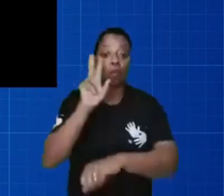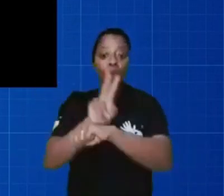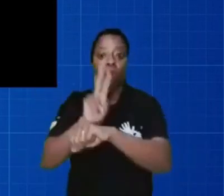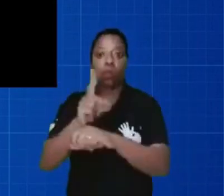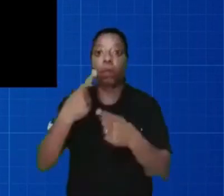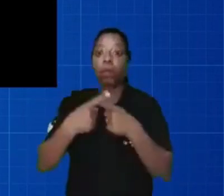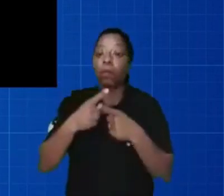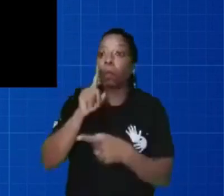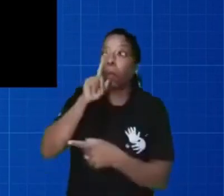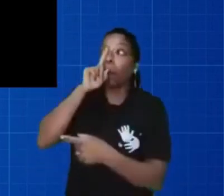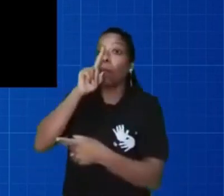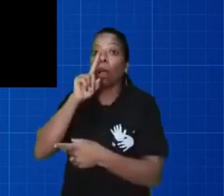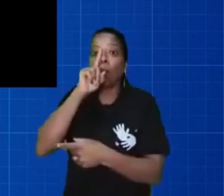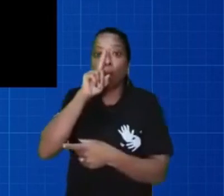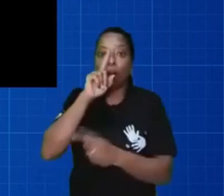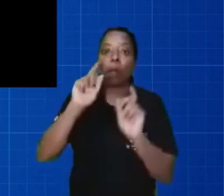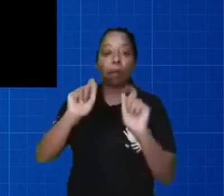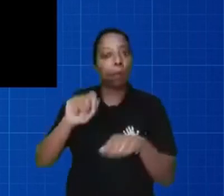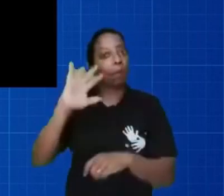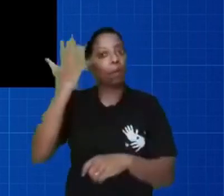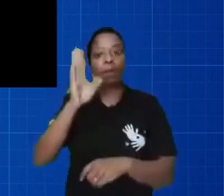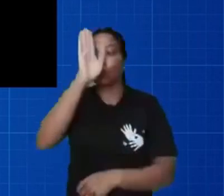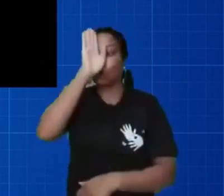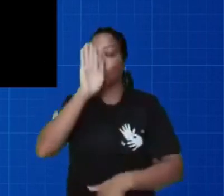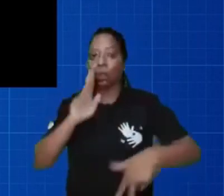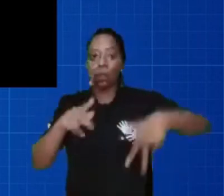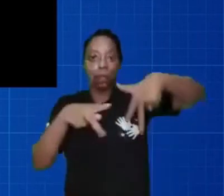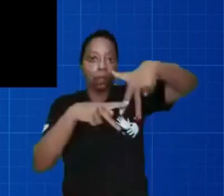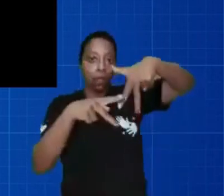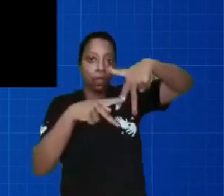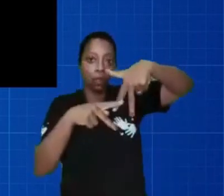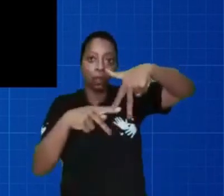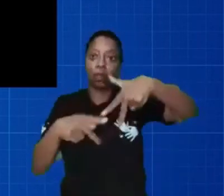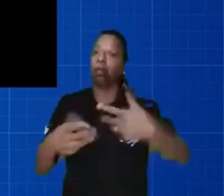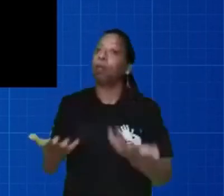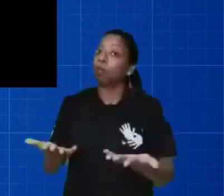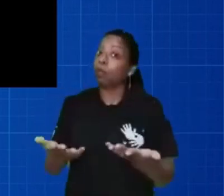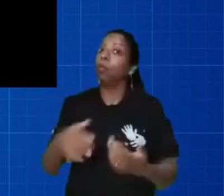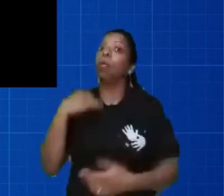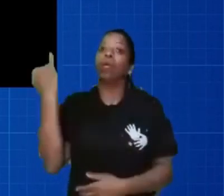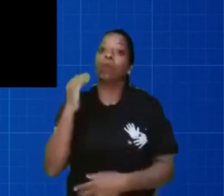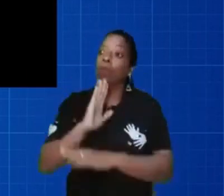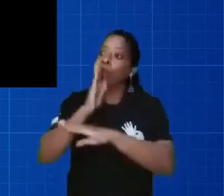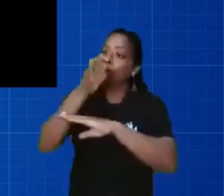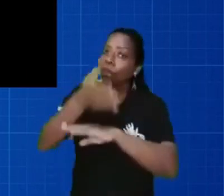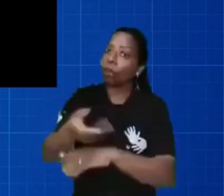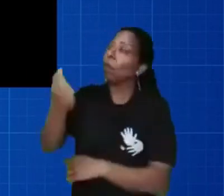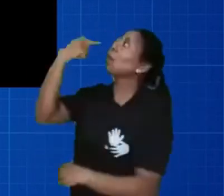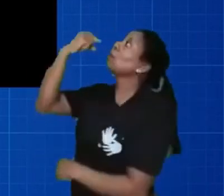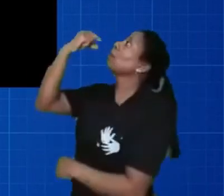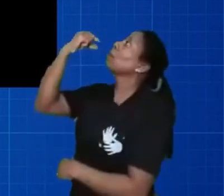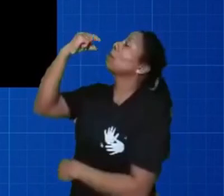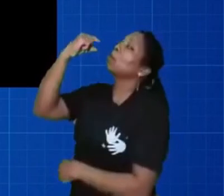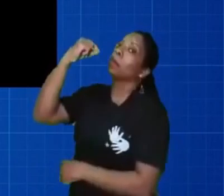importante procurar a unidade de saúde, ver como é que está a situação vacinal das crianças e evitar que essa doença volte, né, que é uma doença